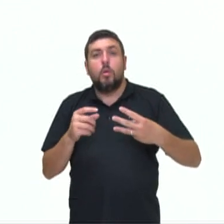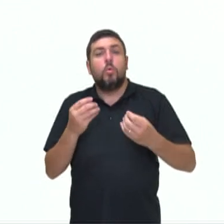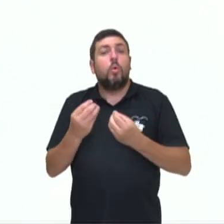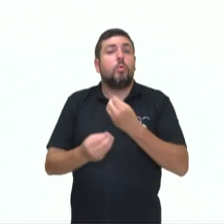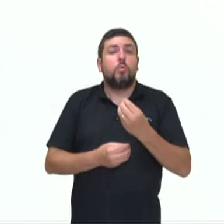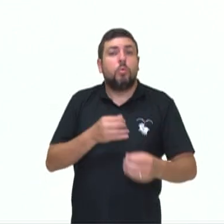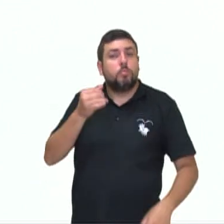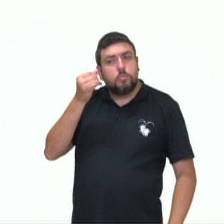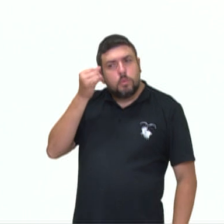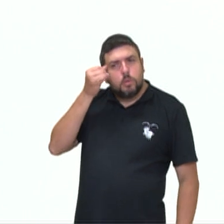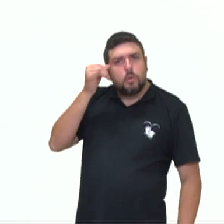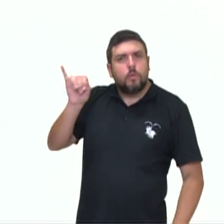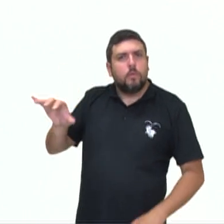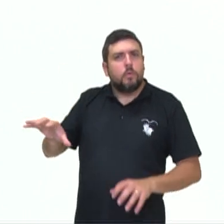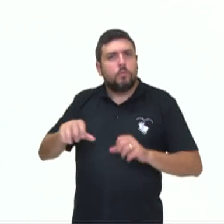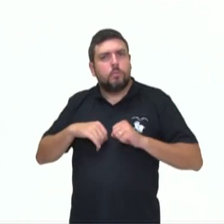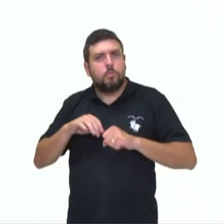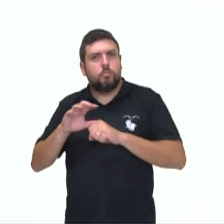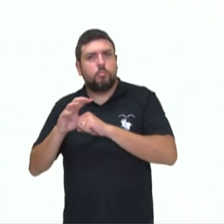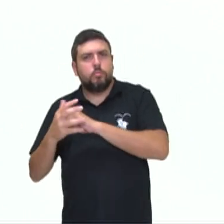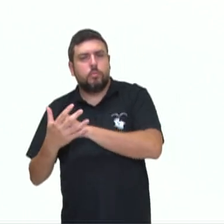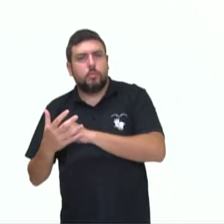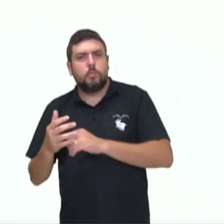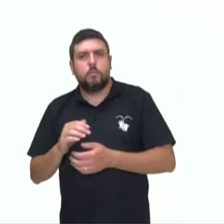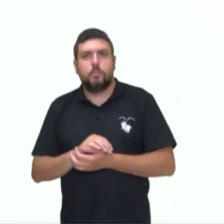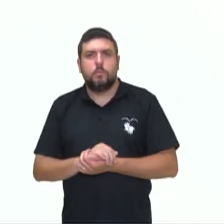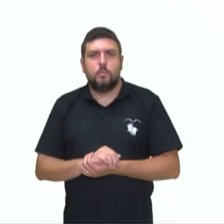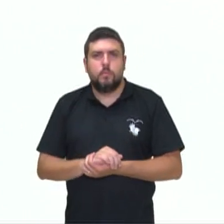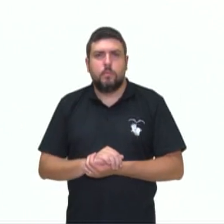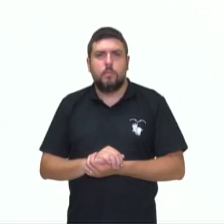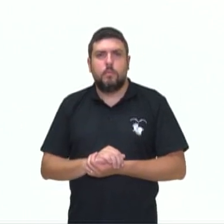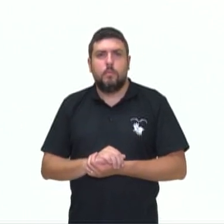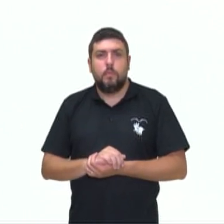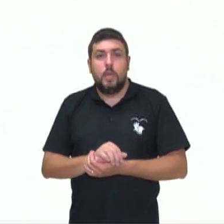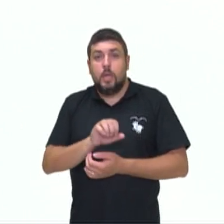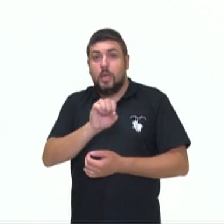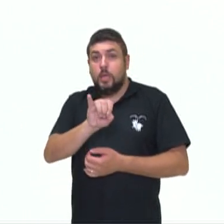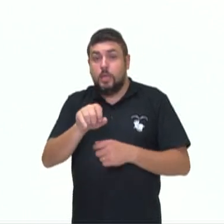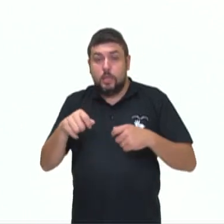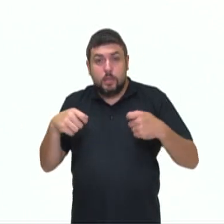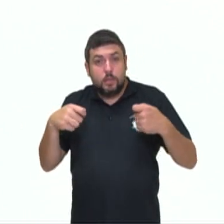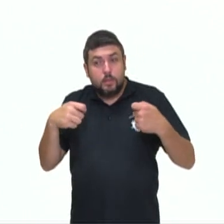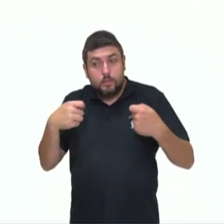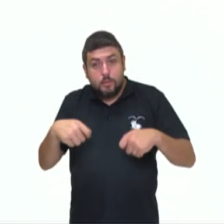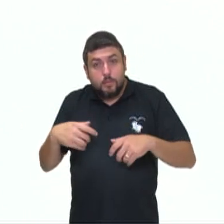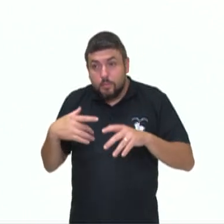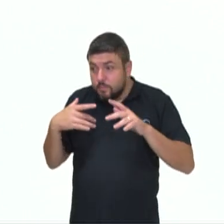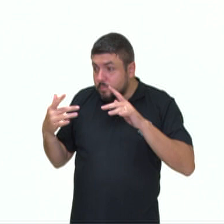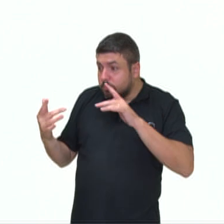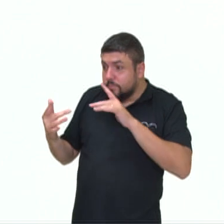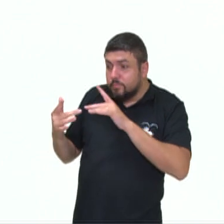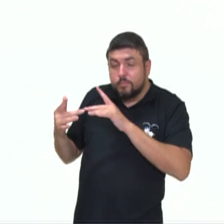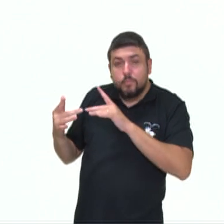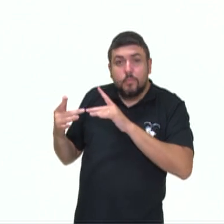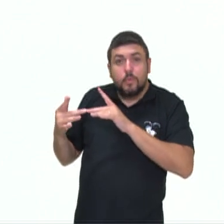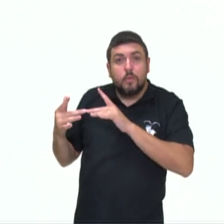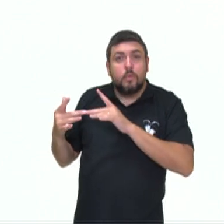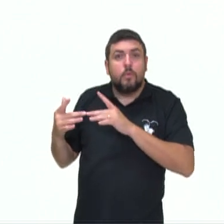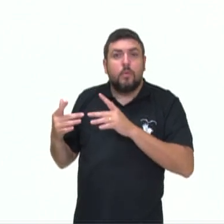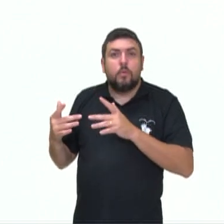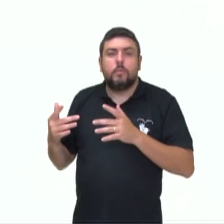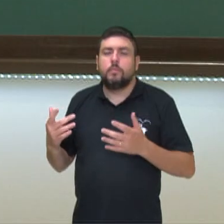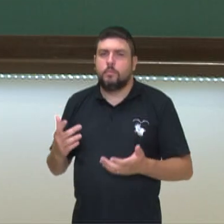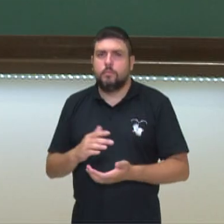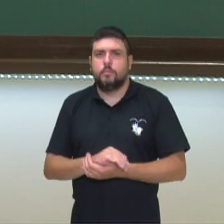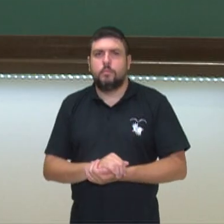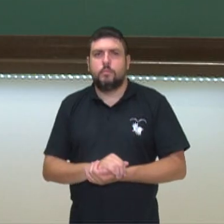o contágio da Covid-19, caso seja necessário conviver no mesmo ambiente com uma pessoa infectada. Veja